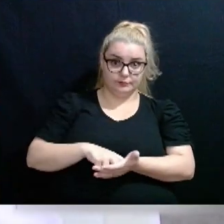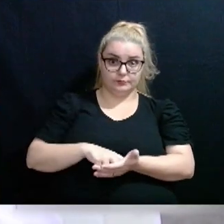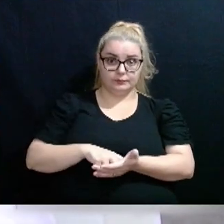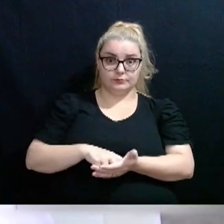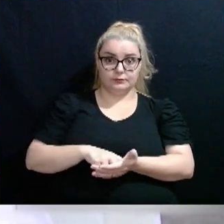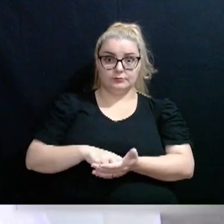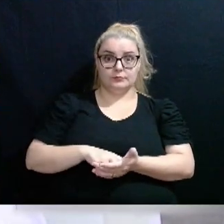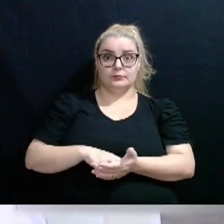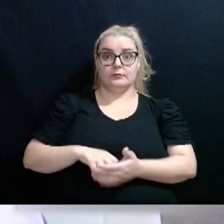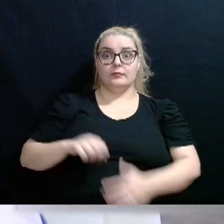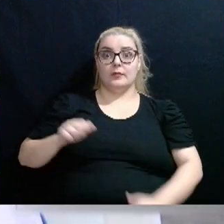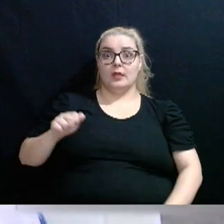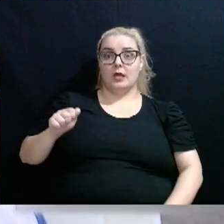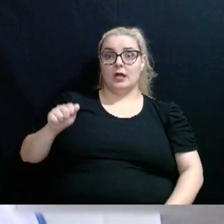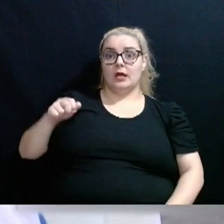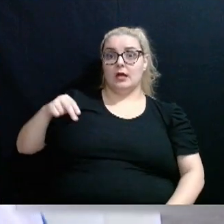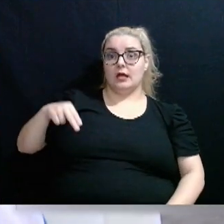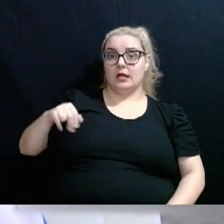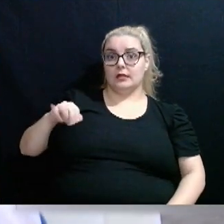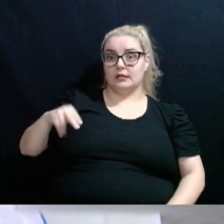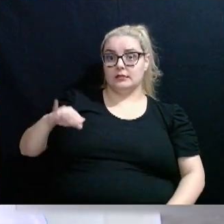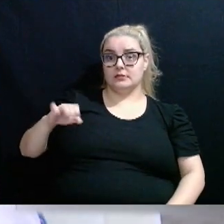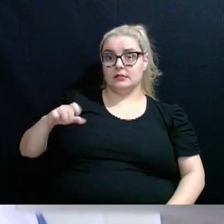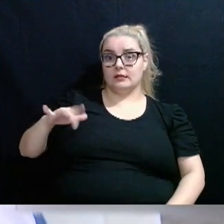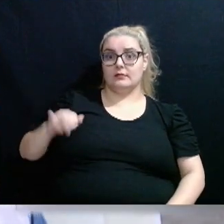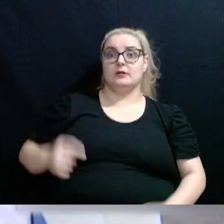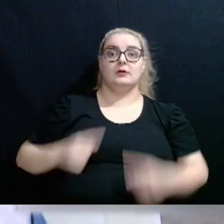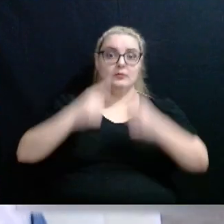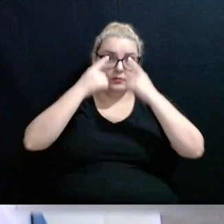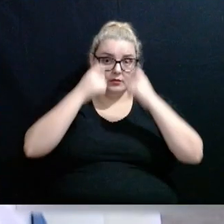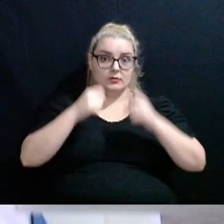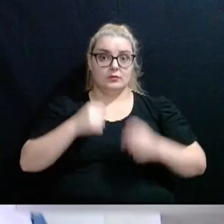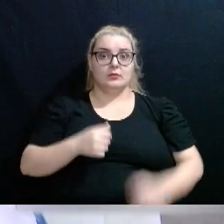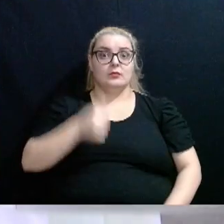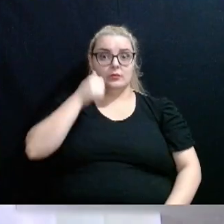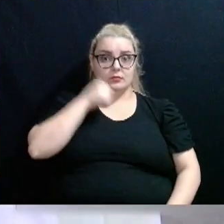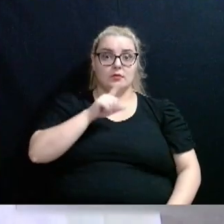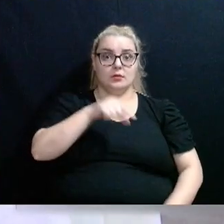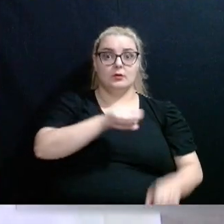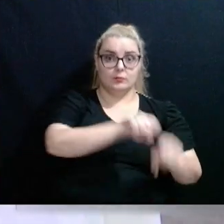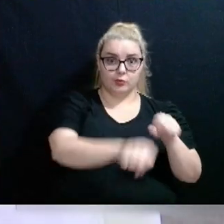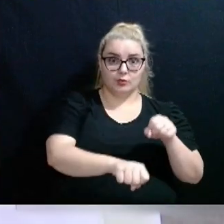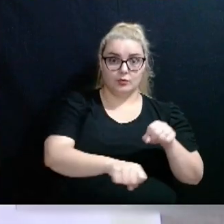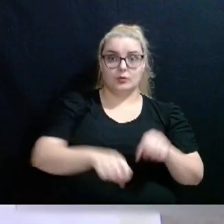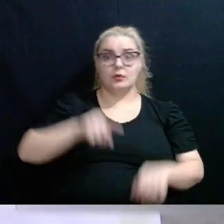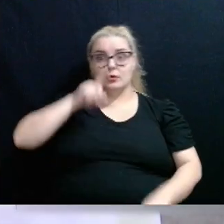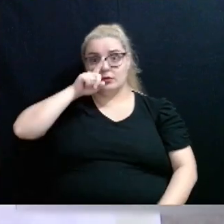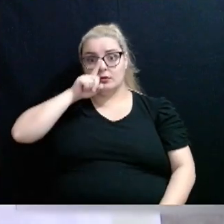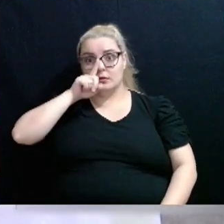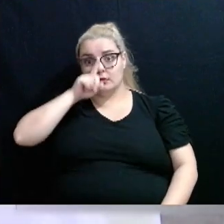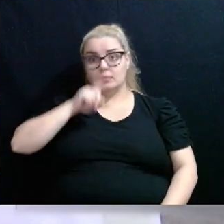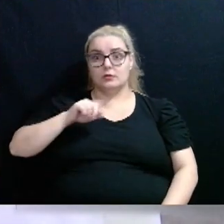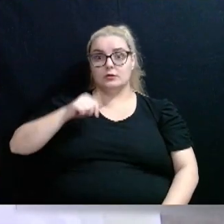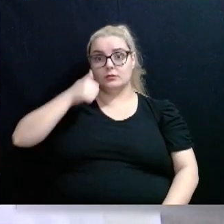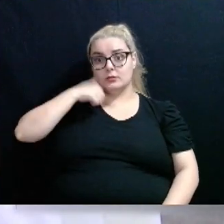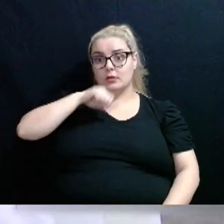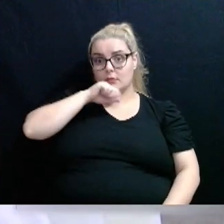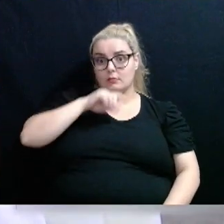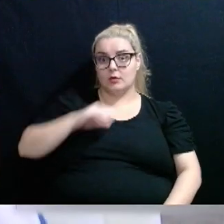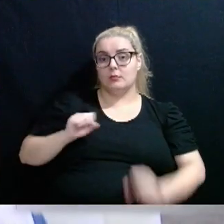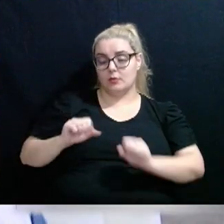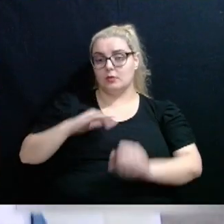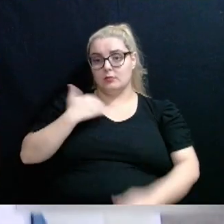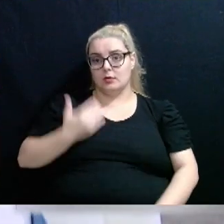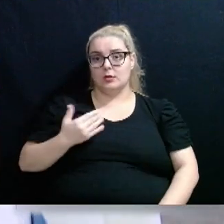anencéfalas, caso de violência contra a mulher, o chamado estupro, e caso de risco de vida para a mãe. E pegando esse gancho do estupro,